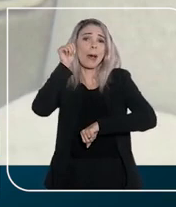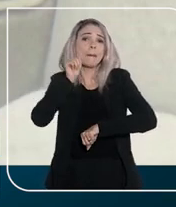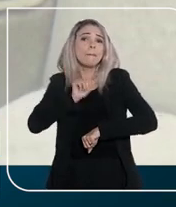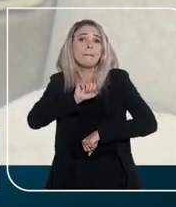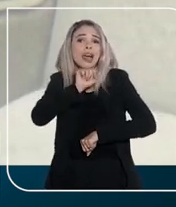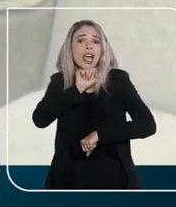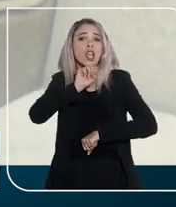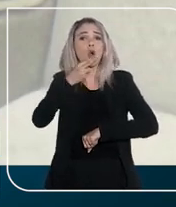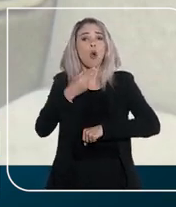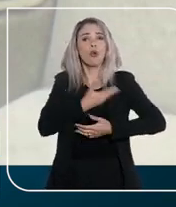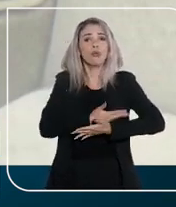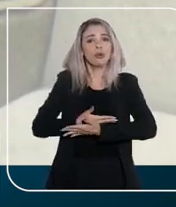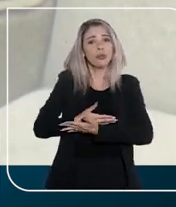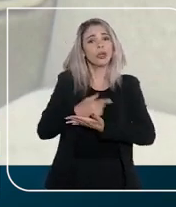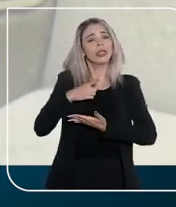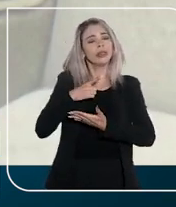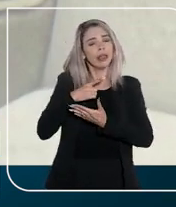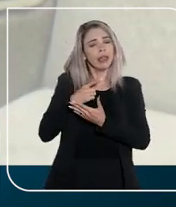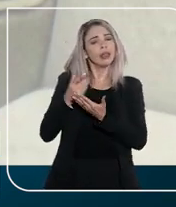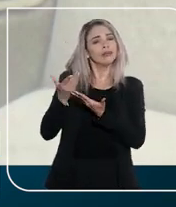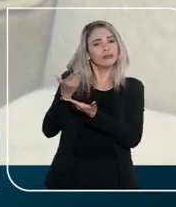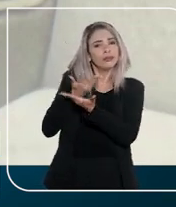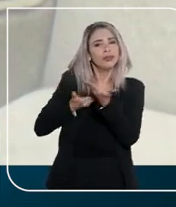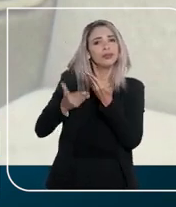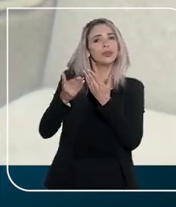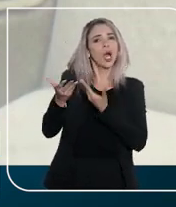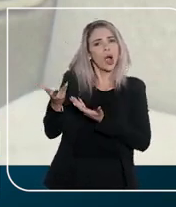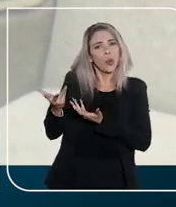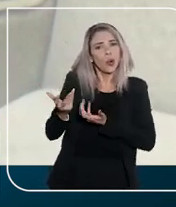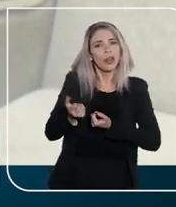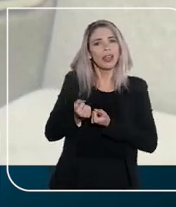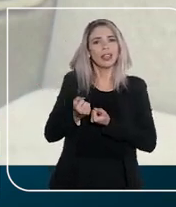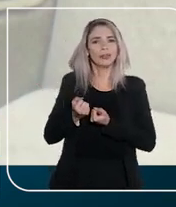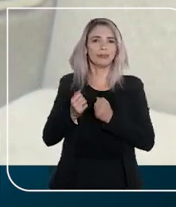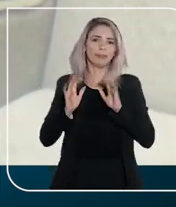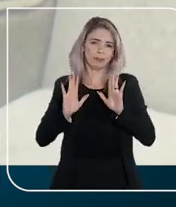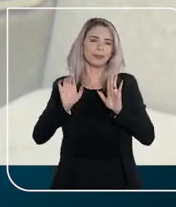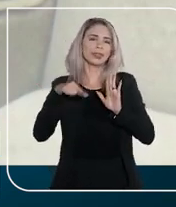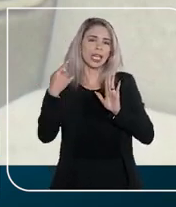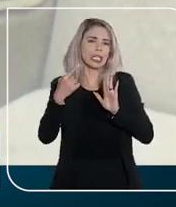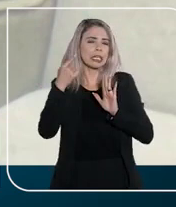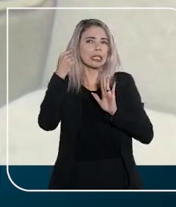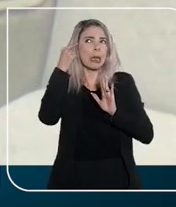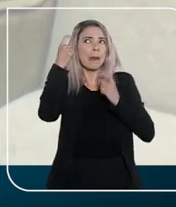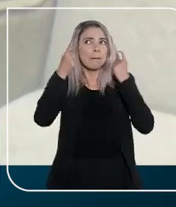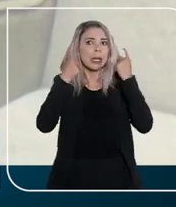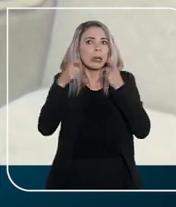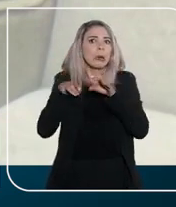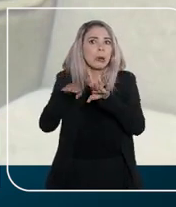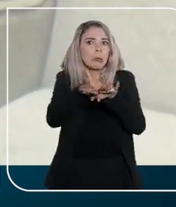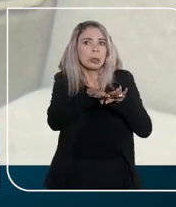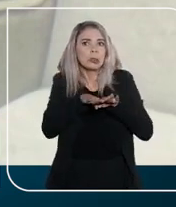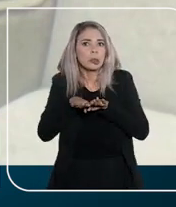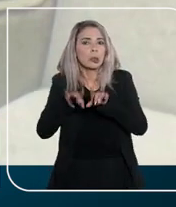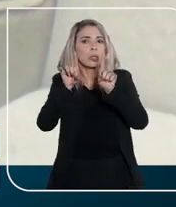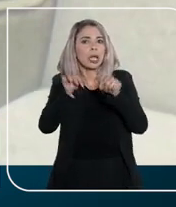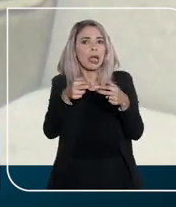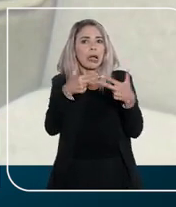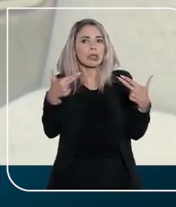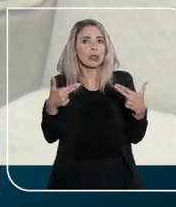um tratamento acolhedor. E muitas vezes a gente se preocupa muito com a questão da isonomia como se fosse algo